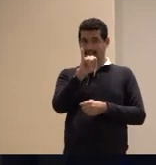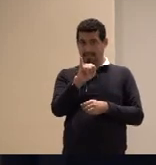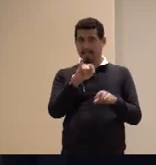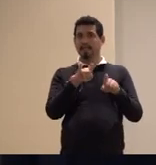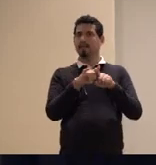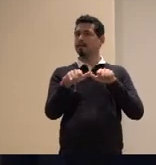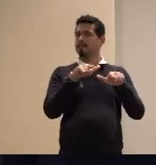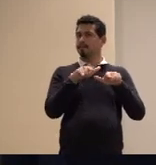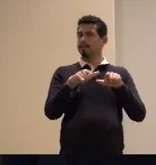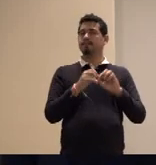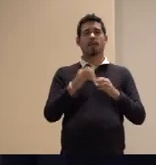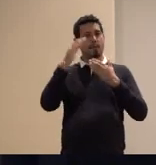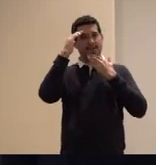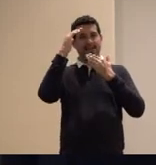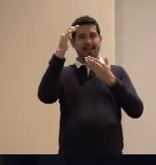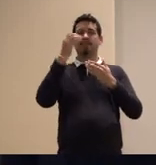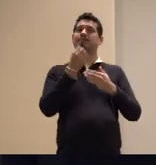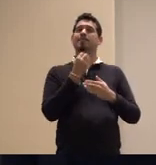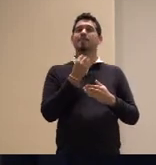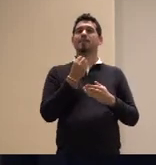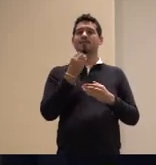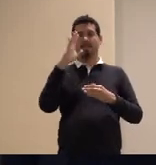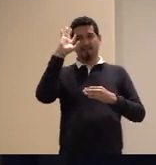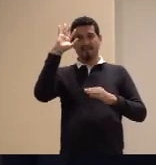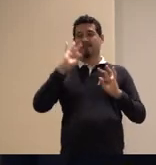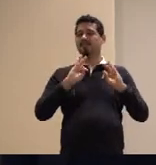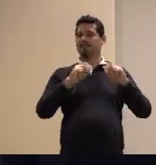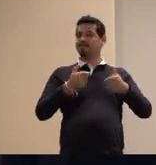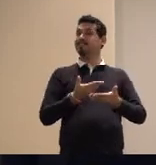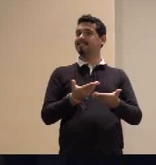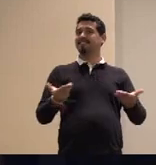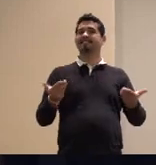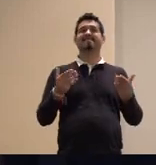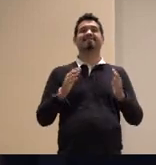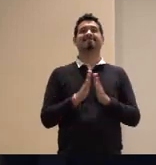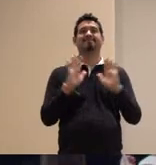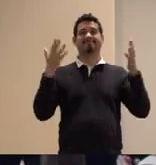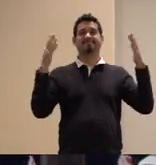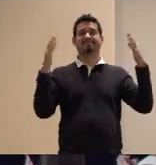dos serviços. Muito obrigada, um ótimo evento a todos vocês.